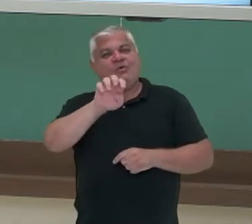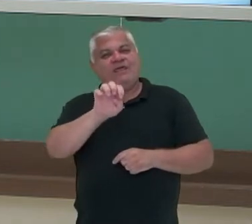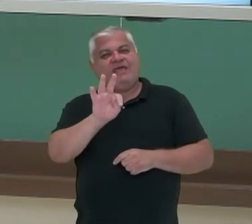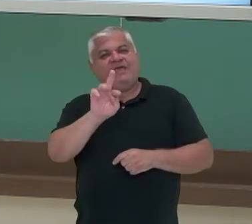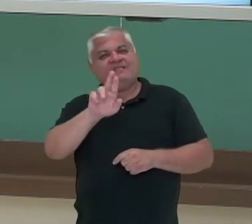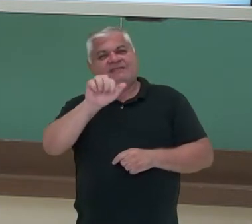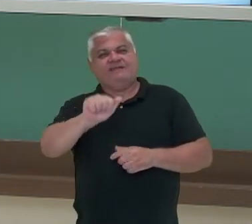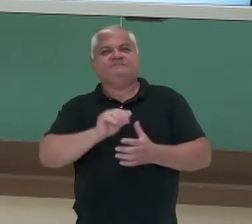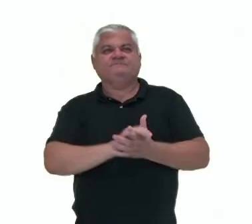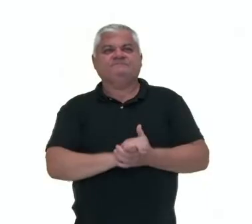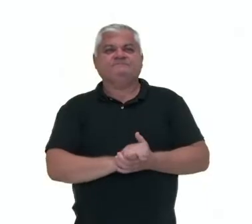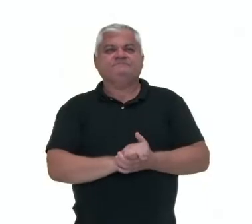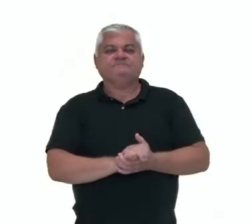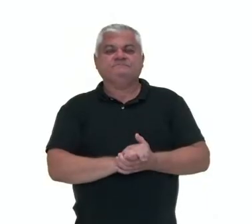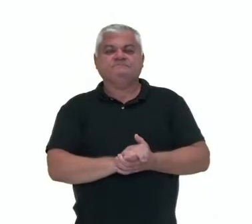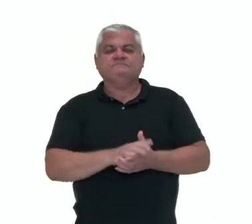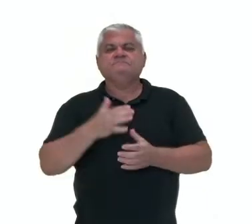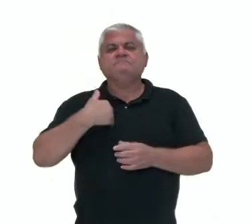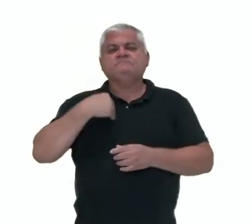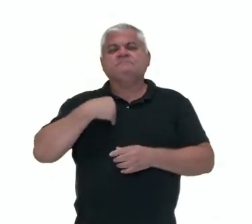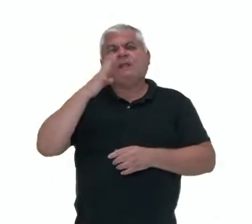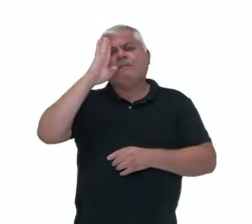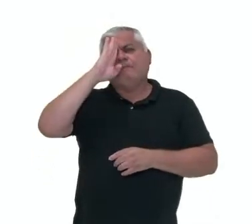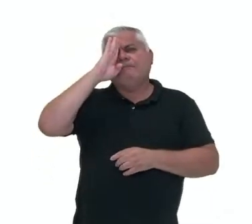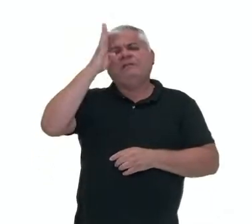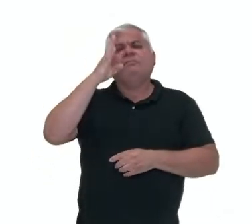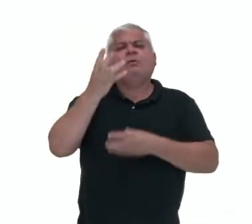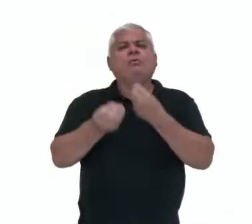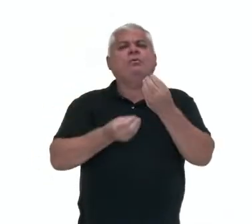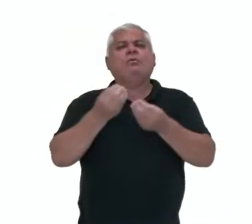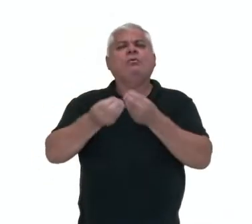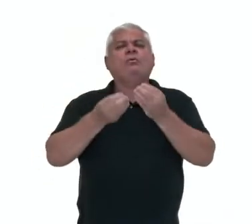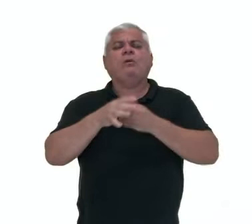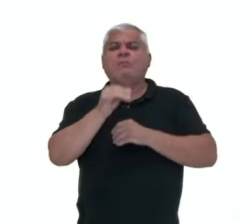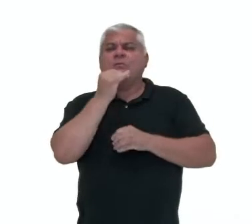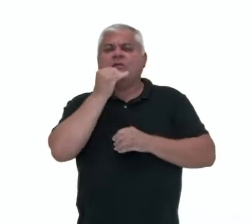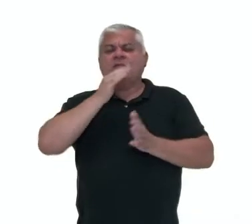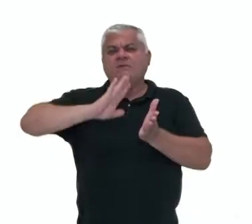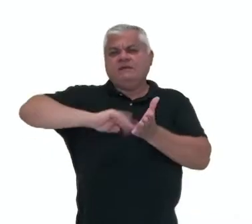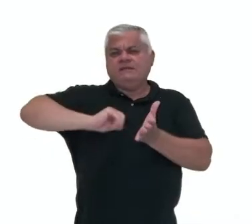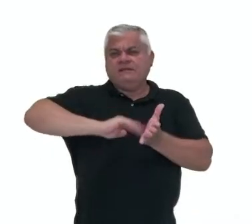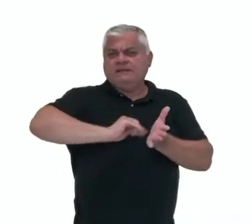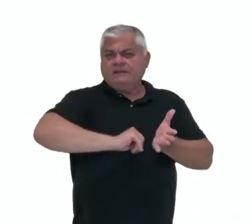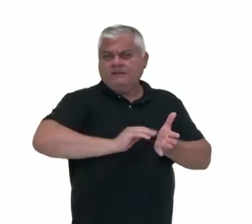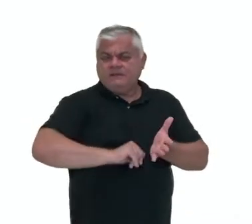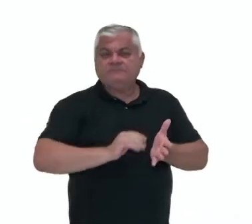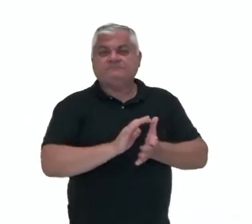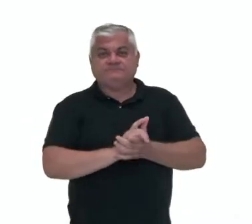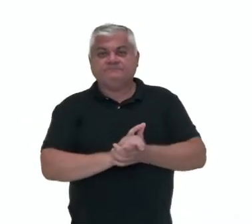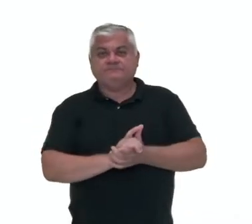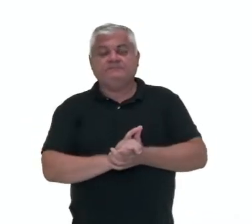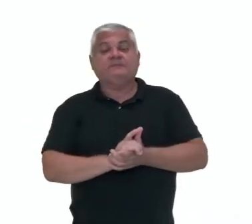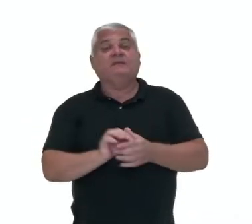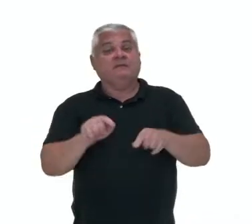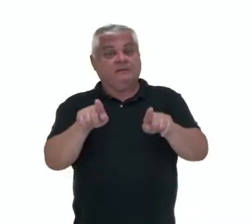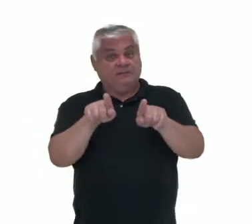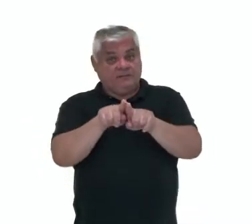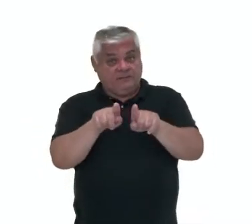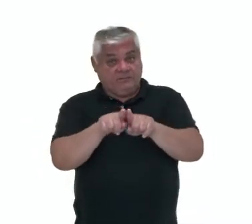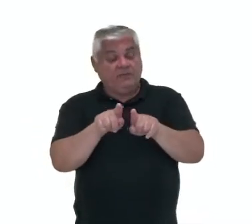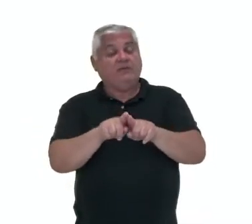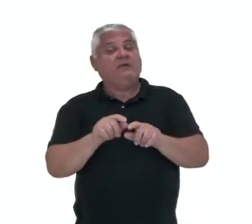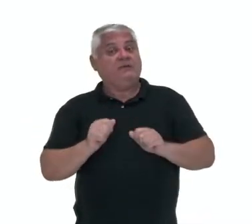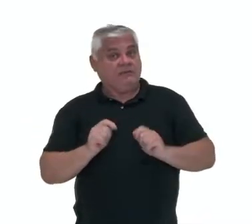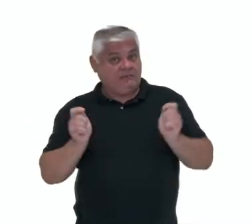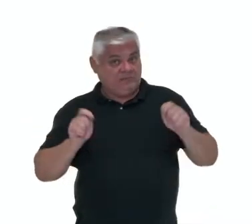uretra. Principais meios de excreção do nosso corpo. Então, nós também